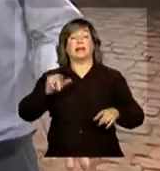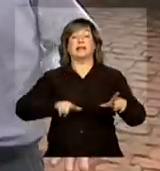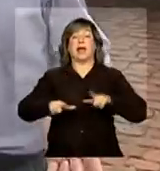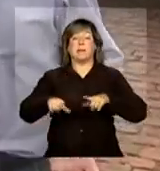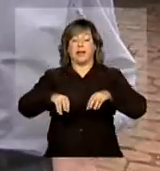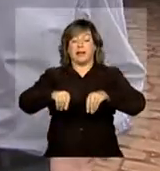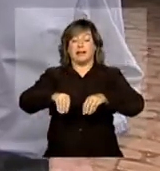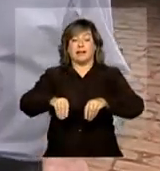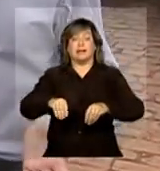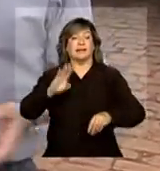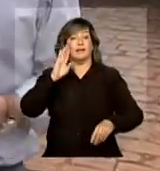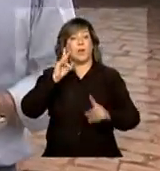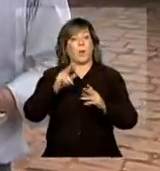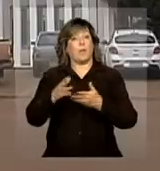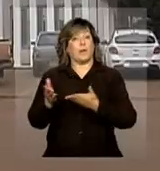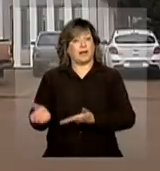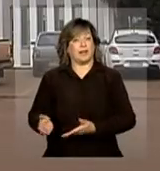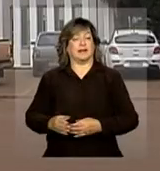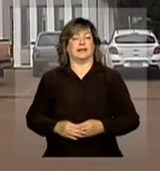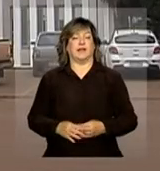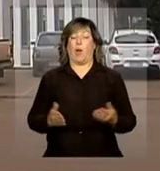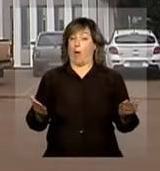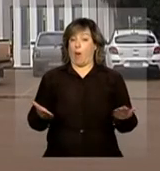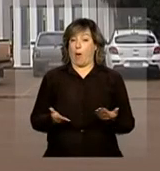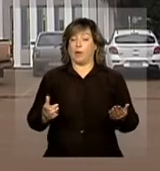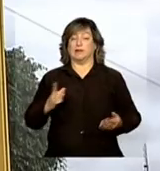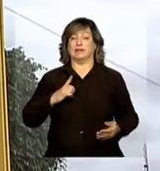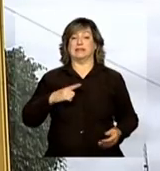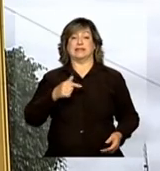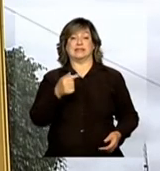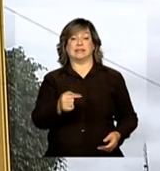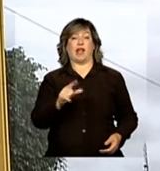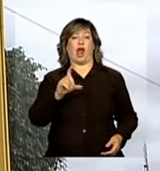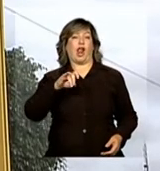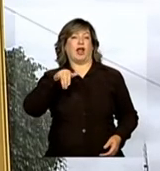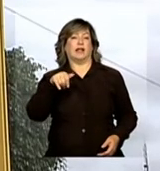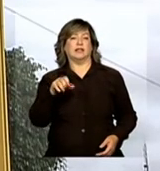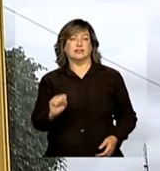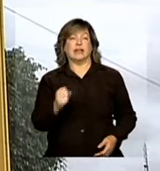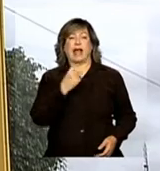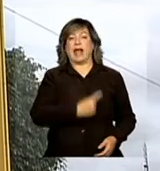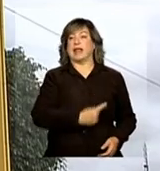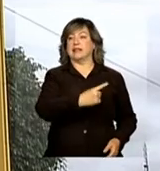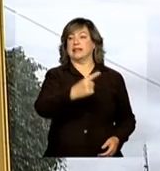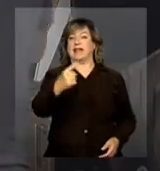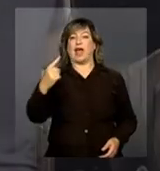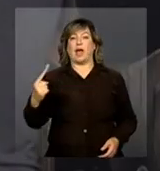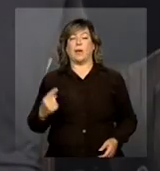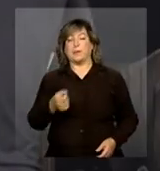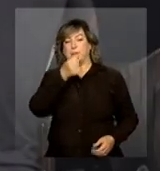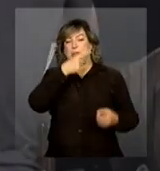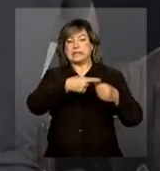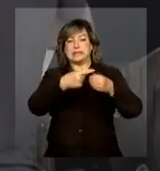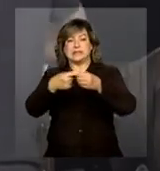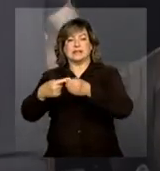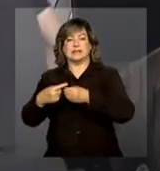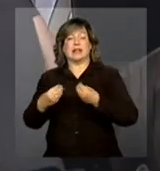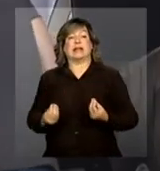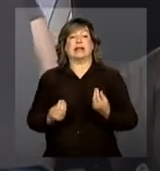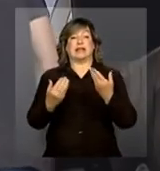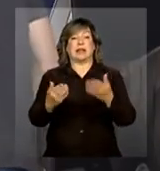terra, exatamente como ele. Hoje tem 7 lojas, cada uma em um município da região, e emprega mais